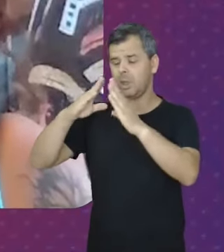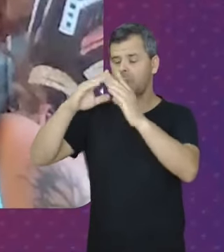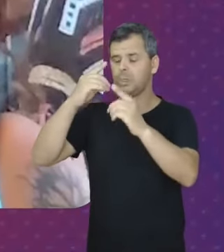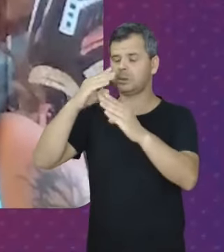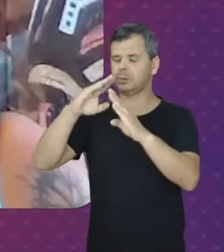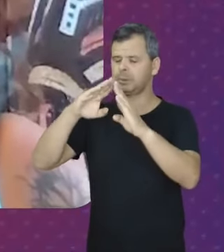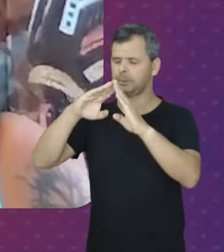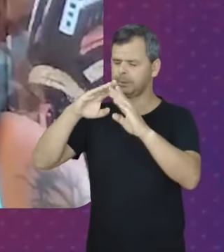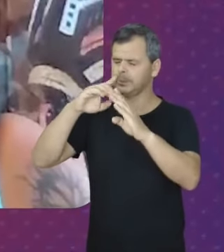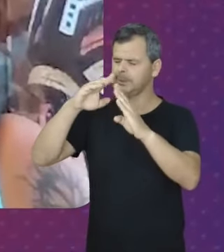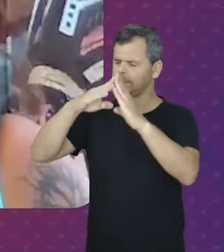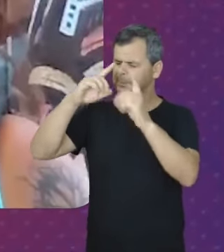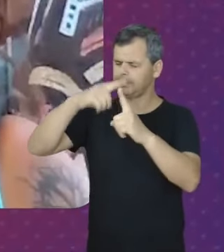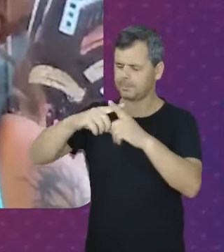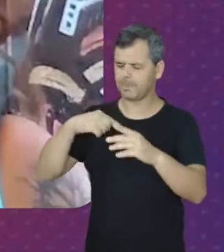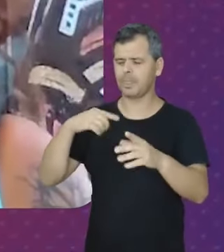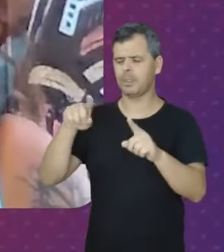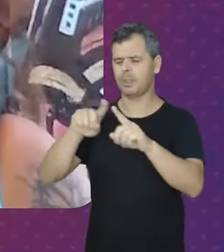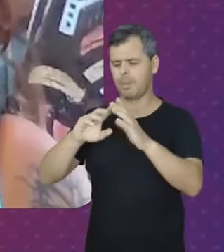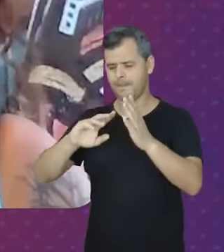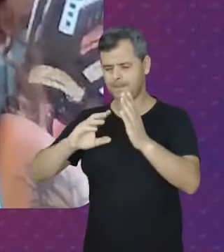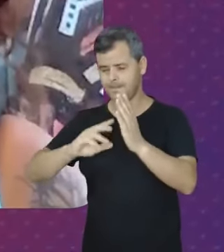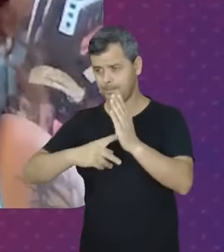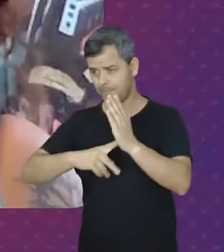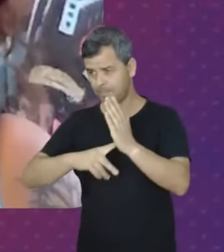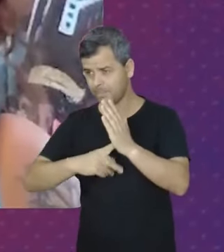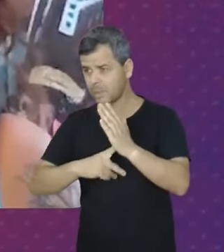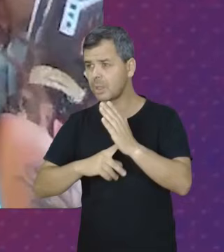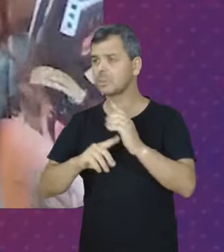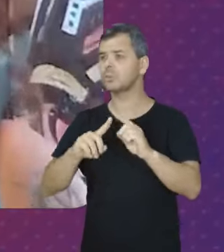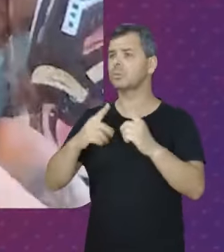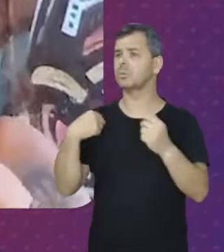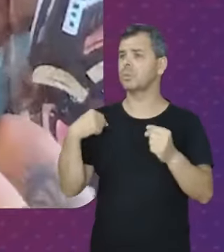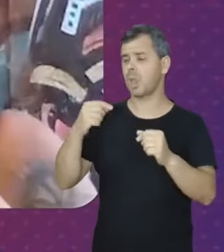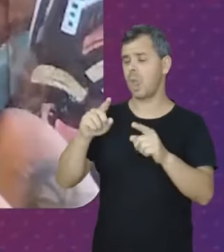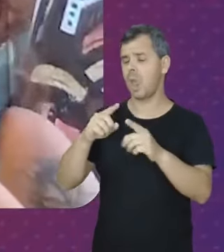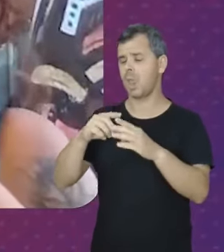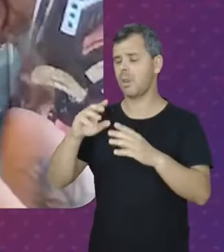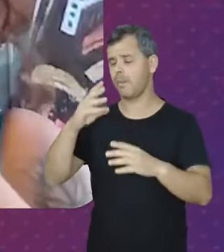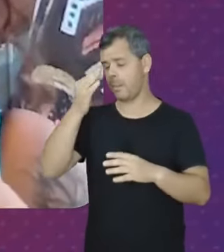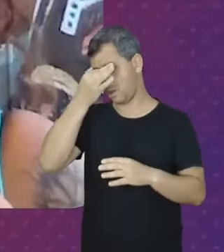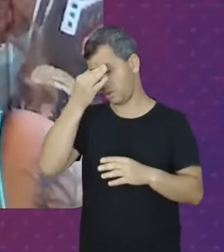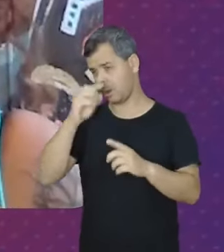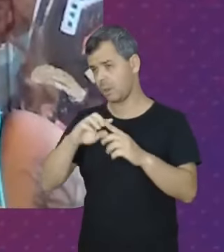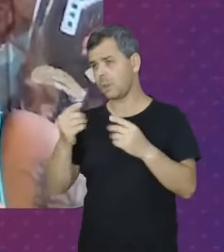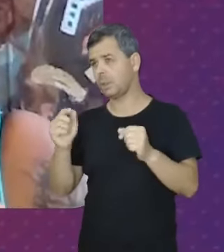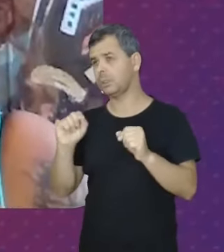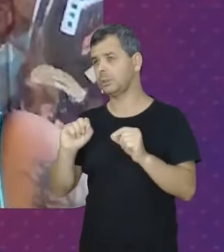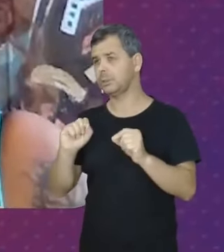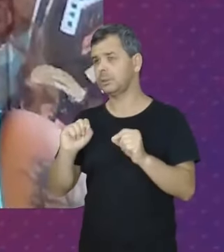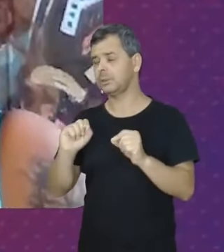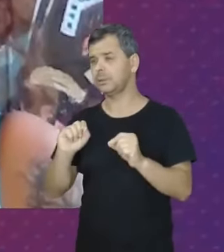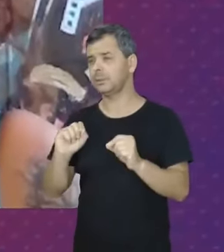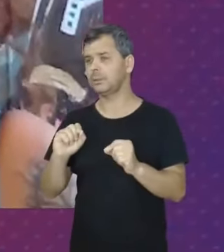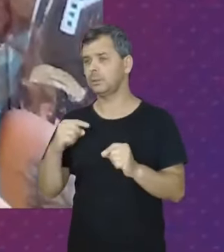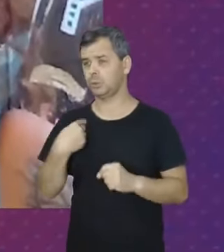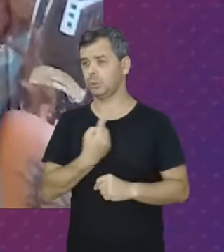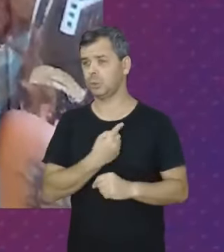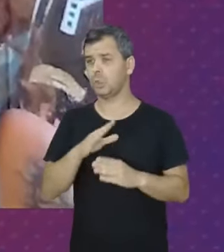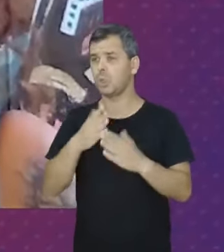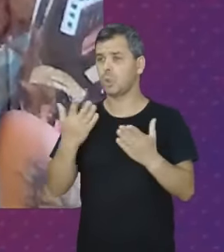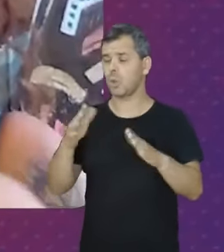e com os partidos, com as igrejas neopentecostais, com os partidos políticos, e nós,